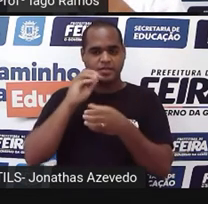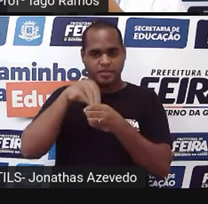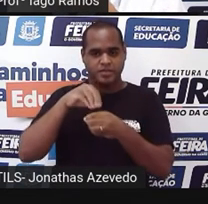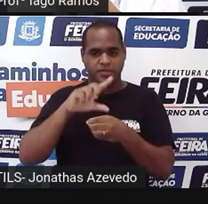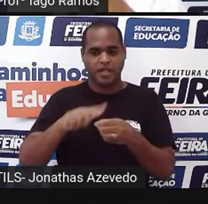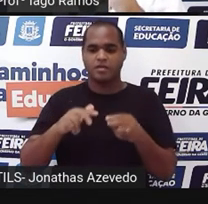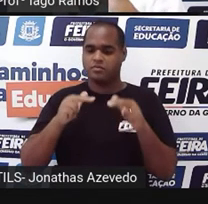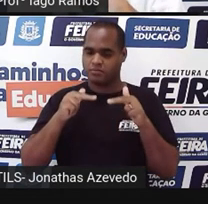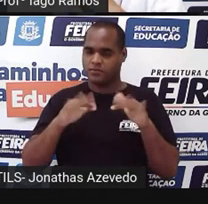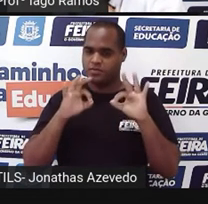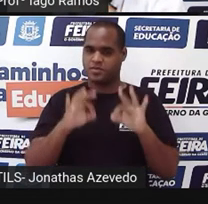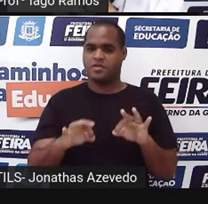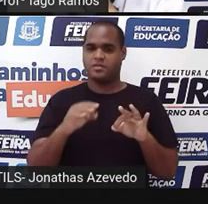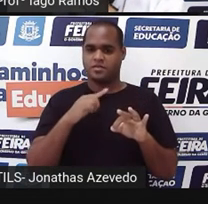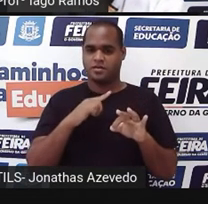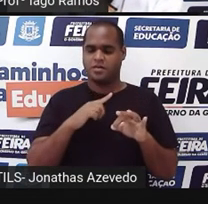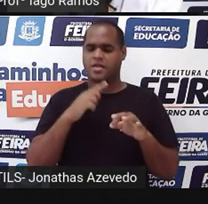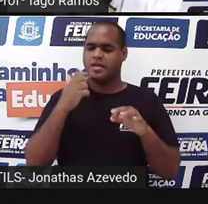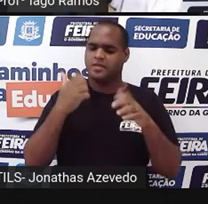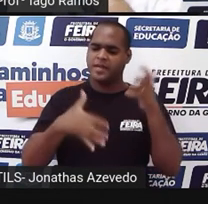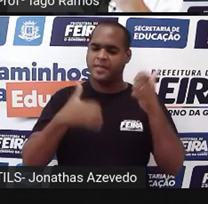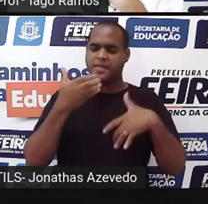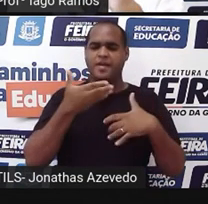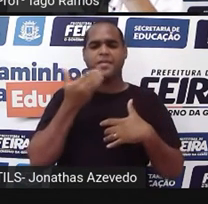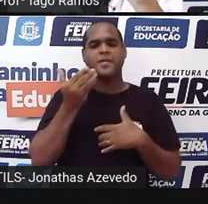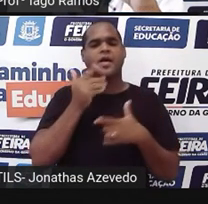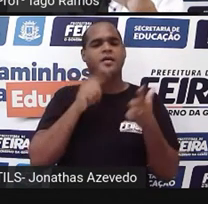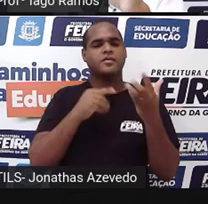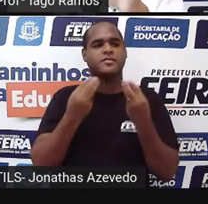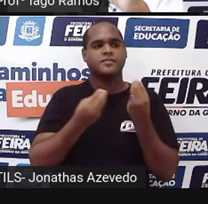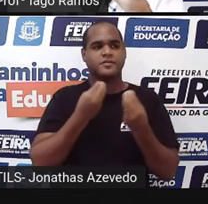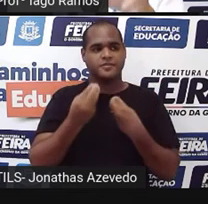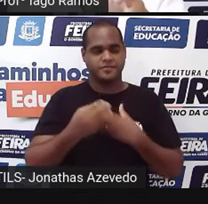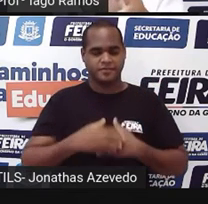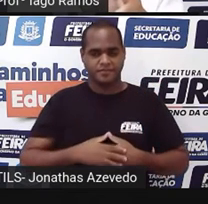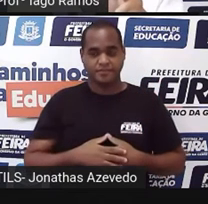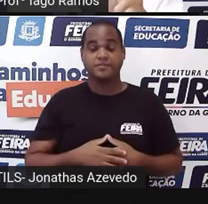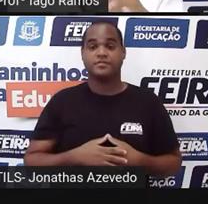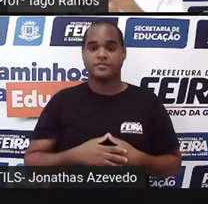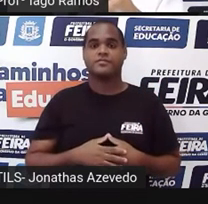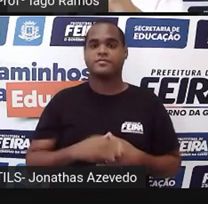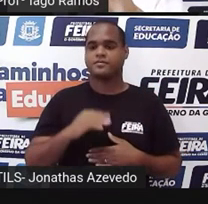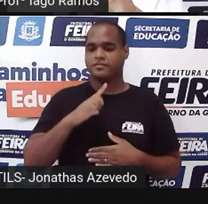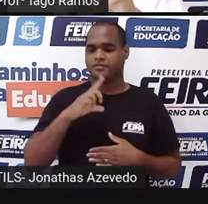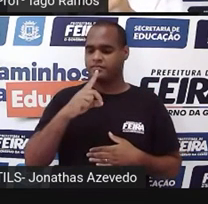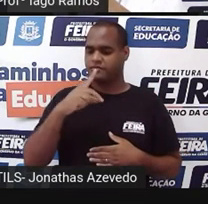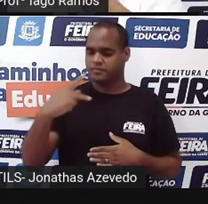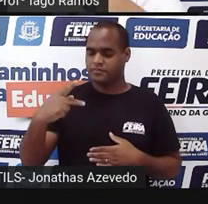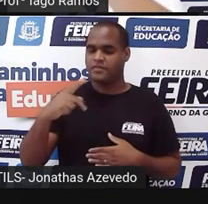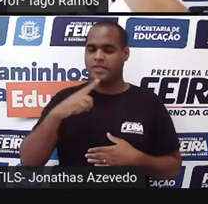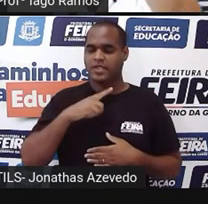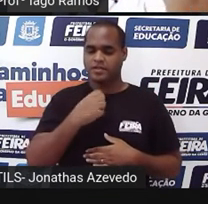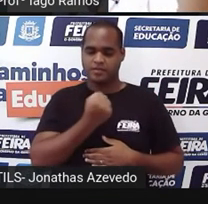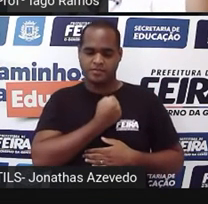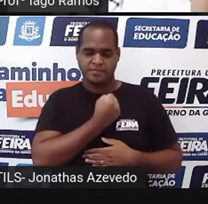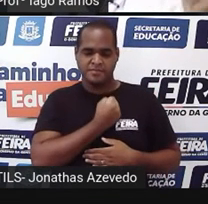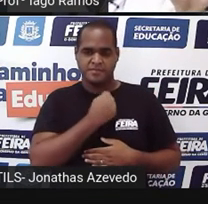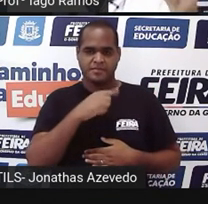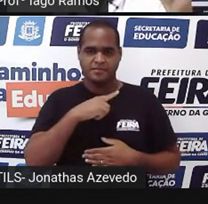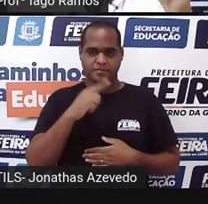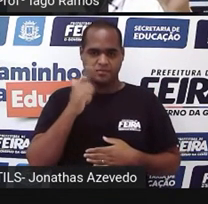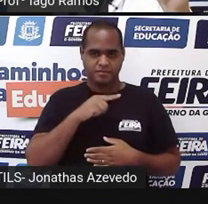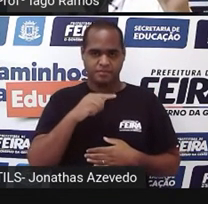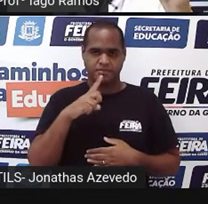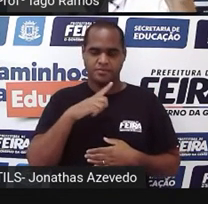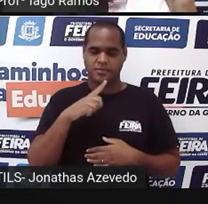inteira é nula Deixa eu explicar isso melhor parte inteira uma dízima periódica é um número que está na frente